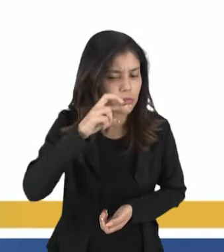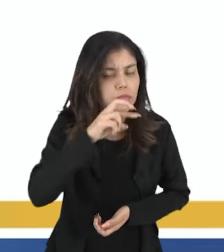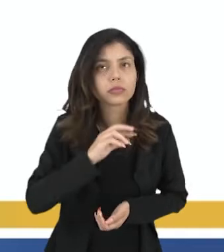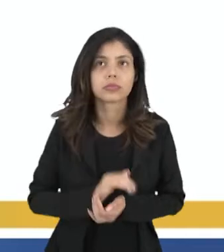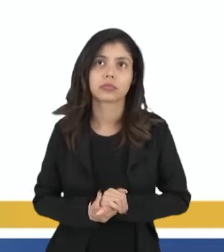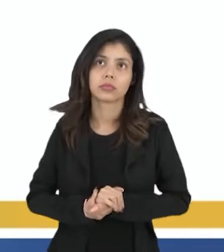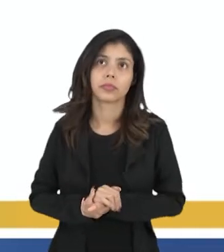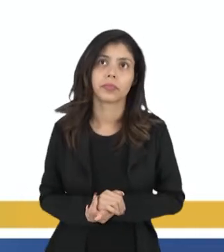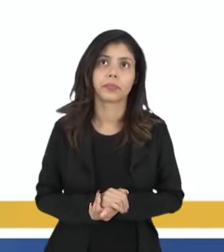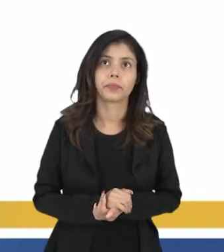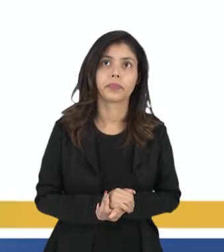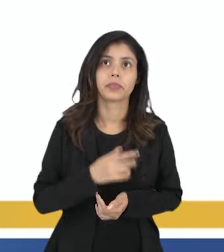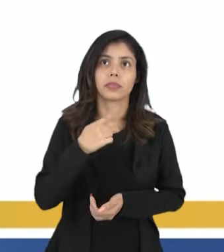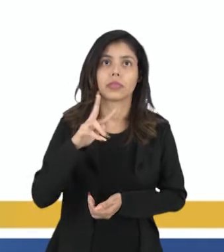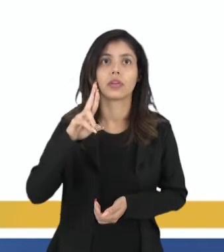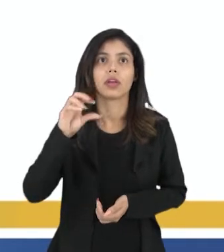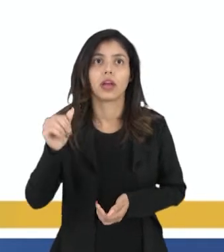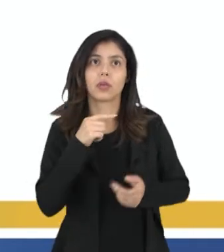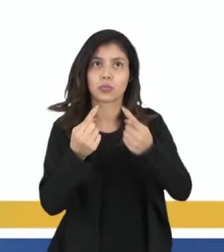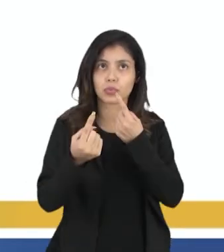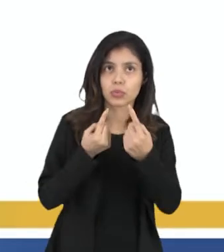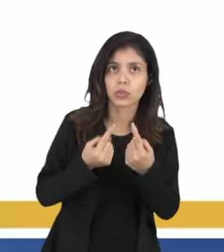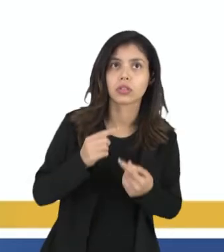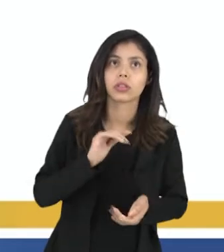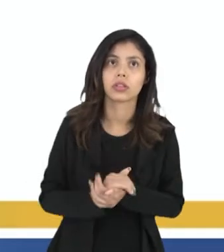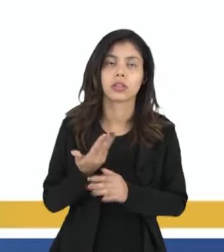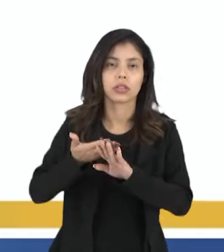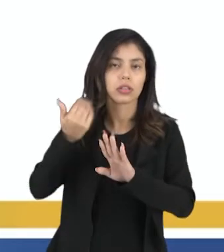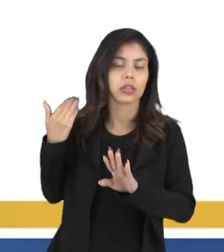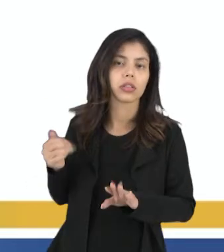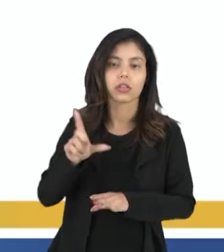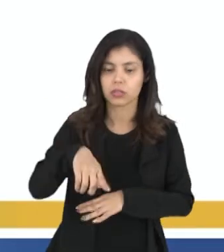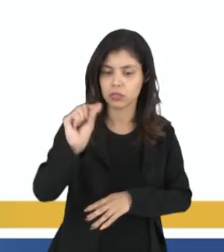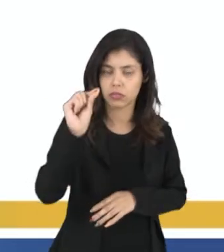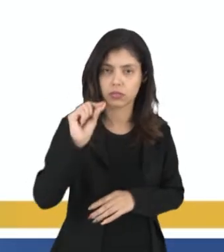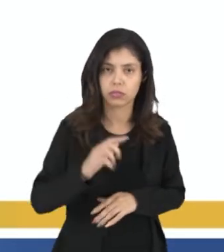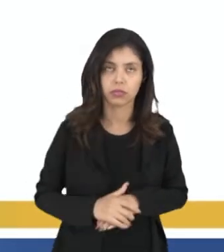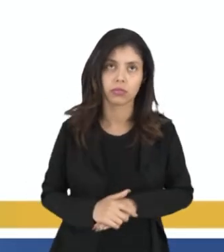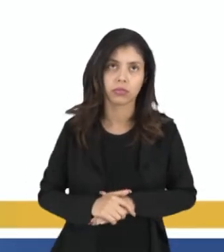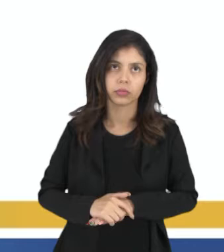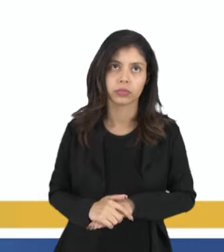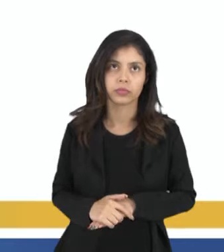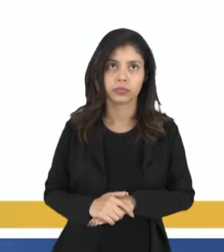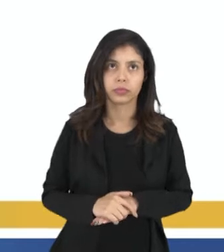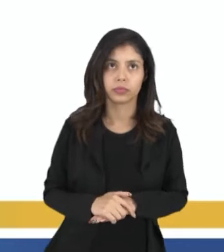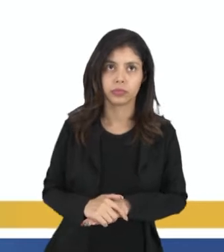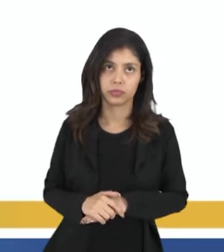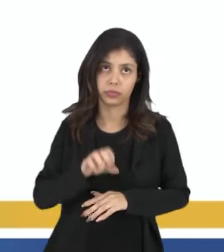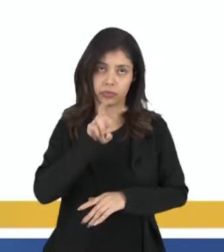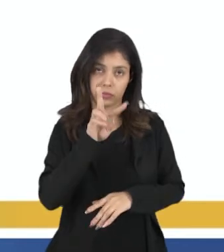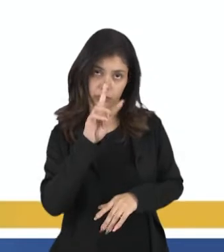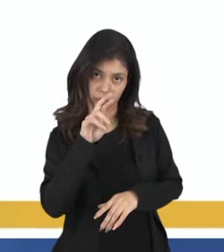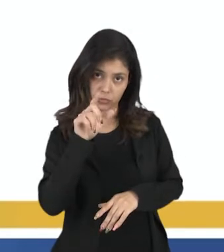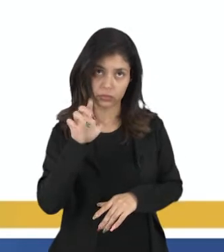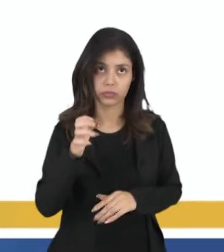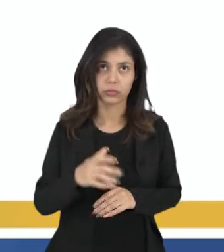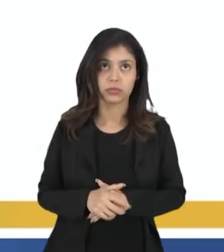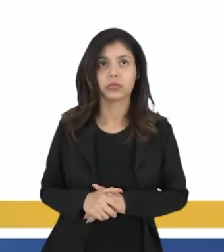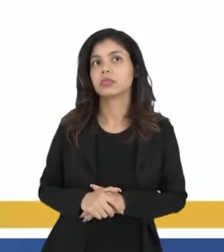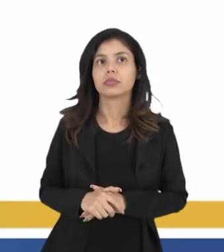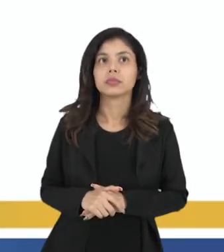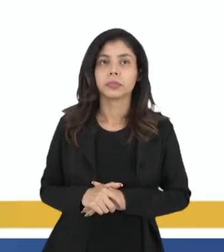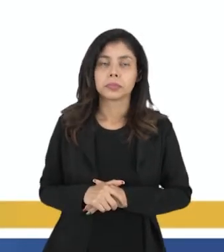análise, permeado pelos discursos que antecedem a decisão. Então, Vitale, de